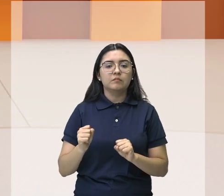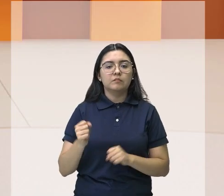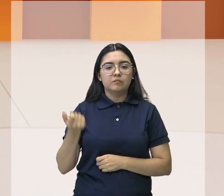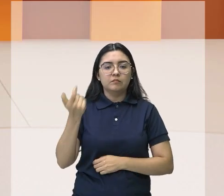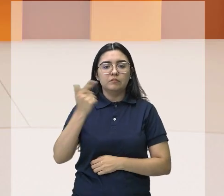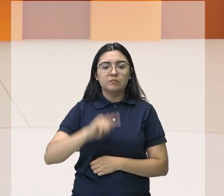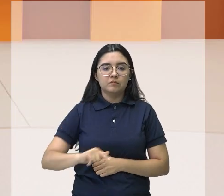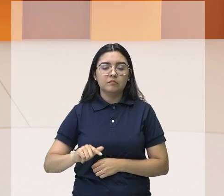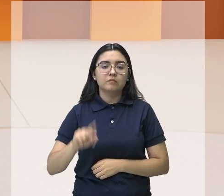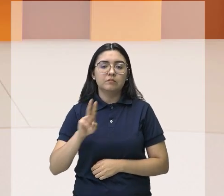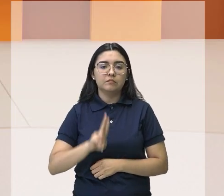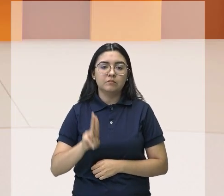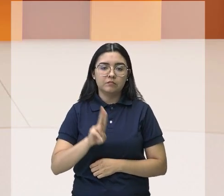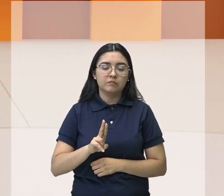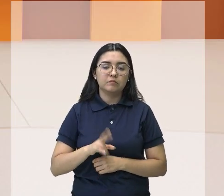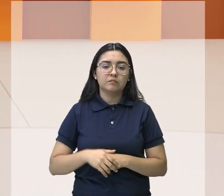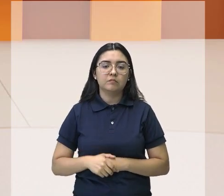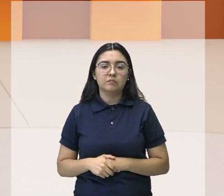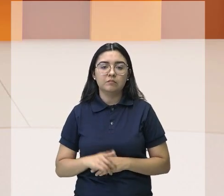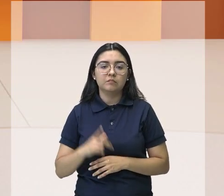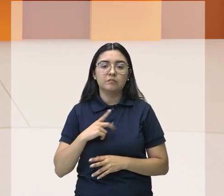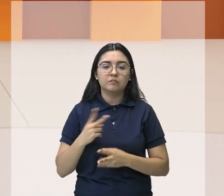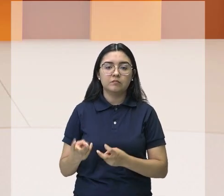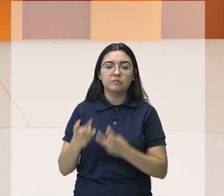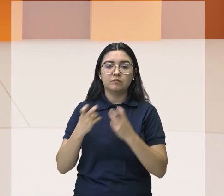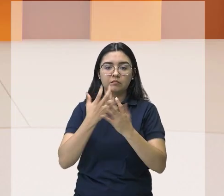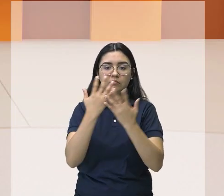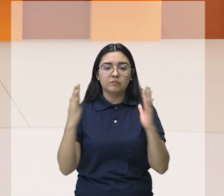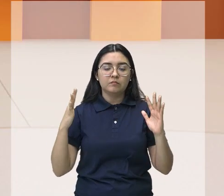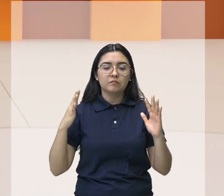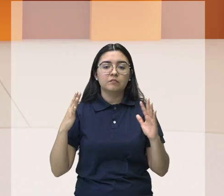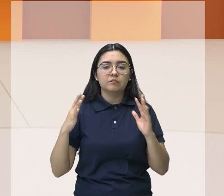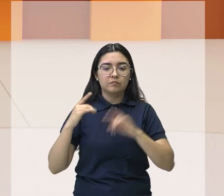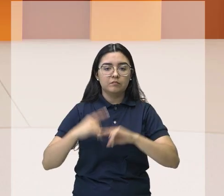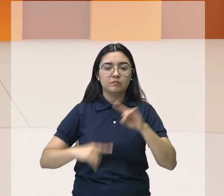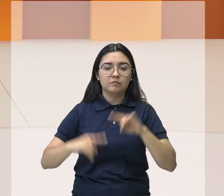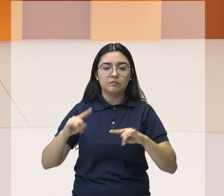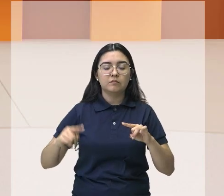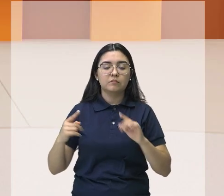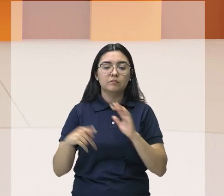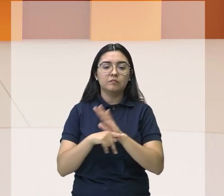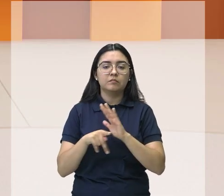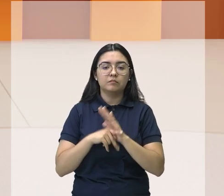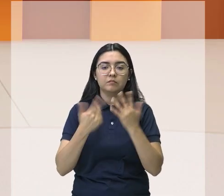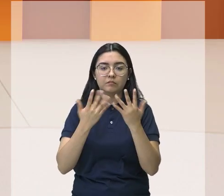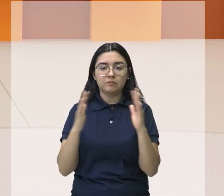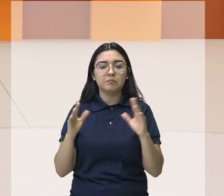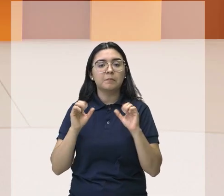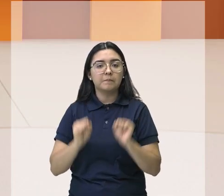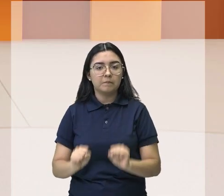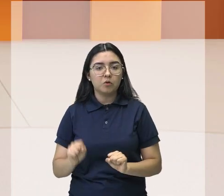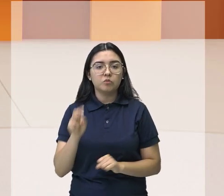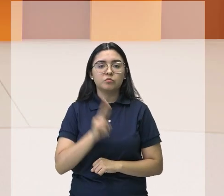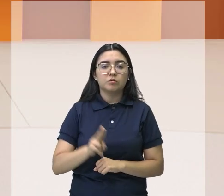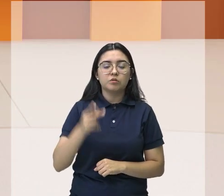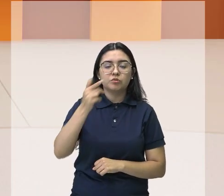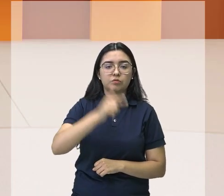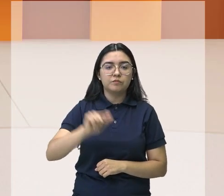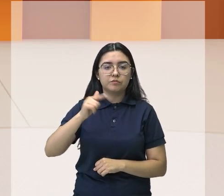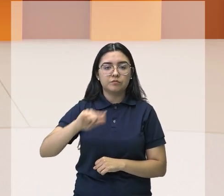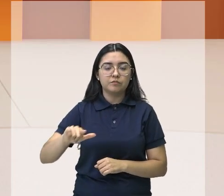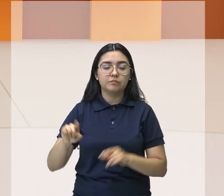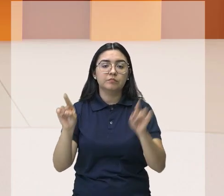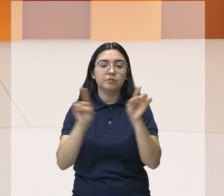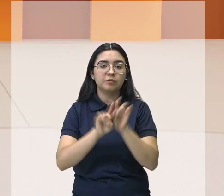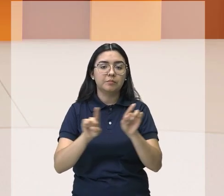reaproveitadas. Aquilo que é extraído da natureza, que é a matéria-prima, pode e deve ser reaproveitado, ou